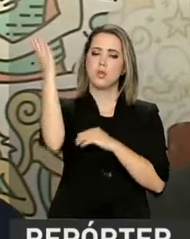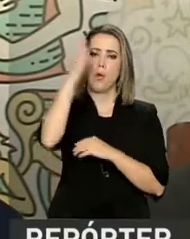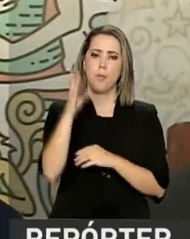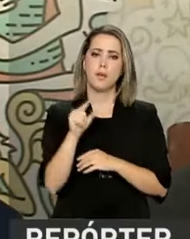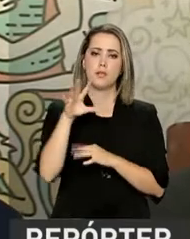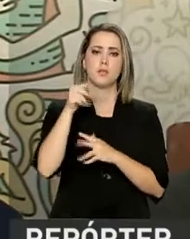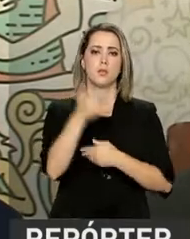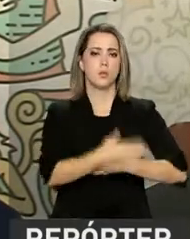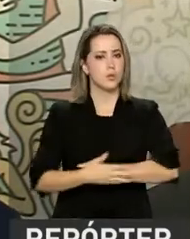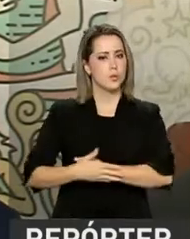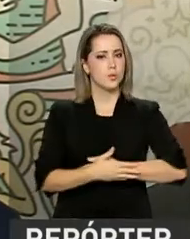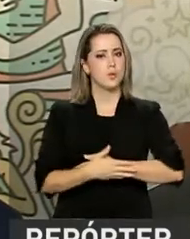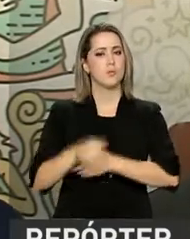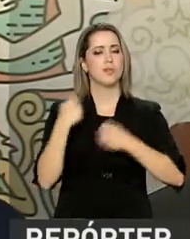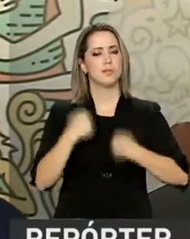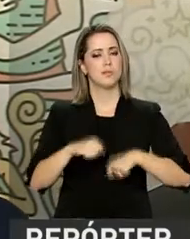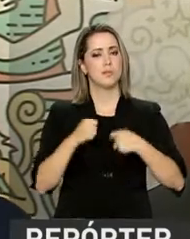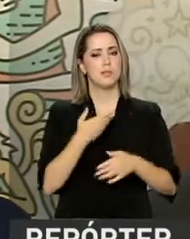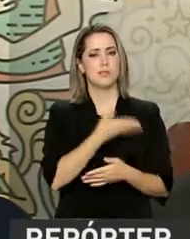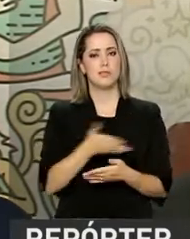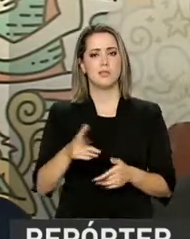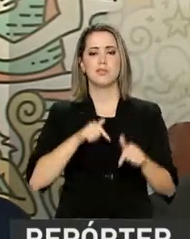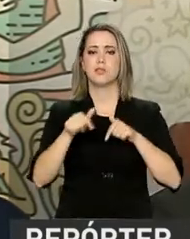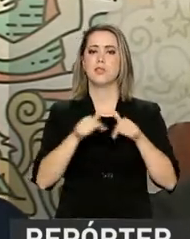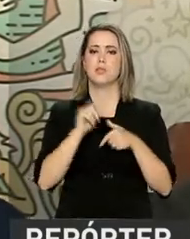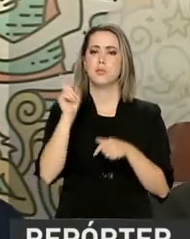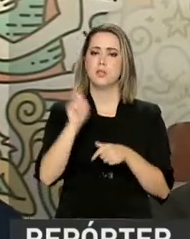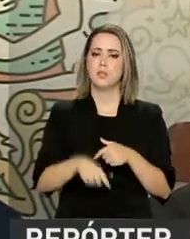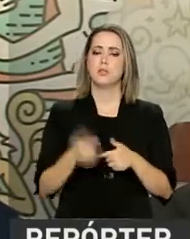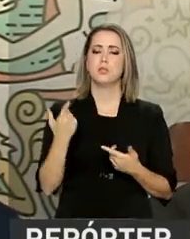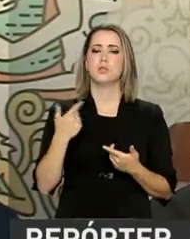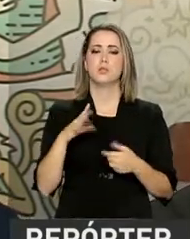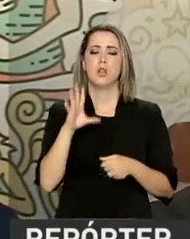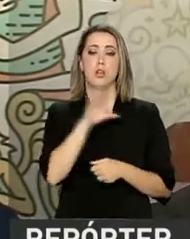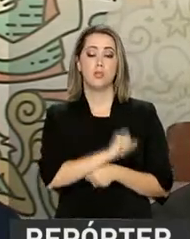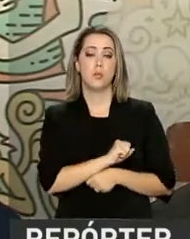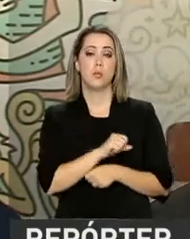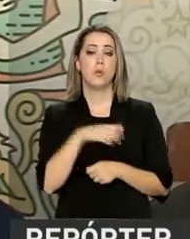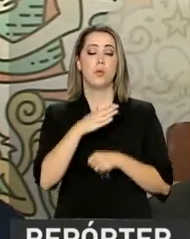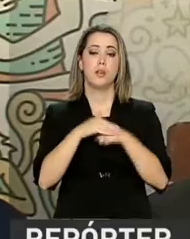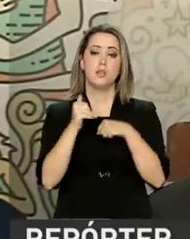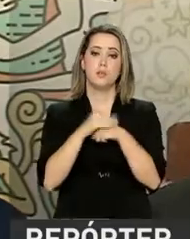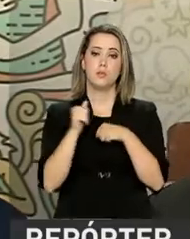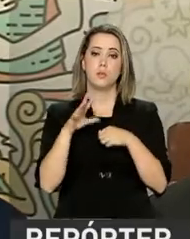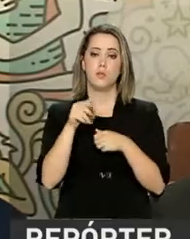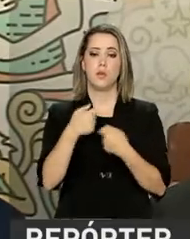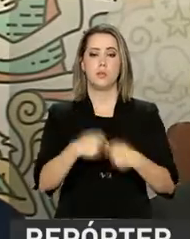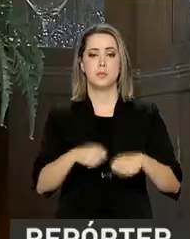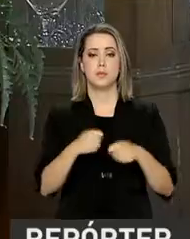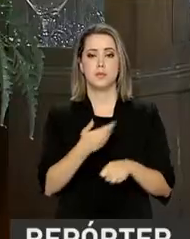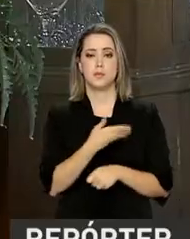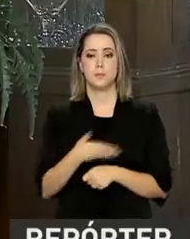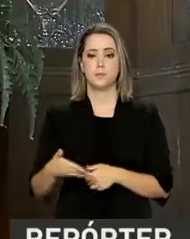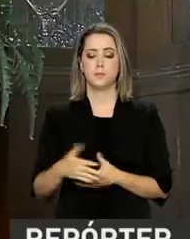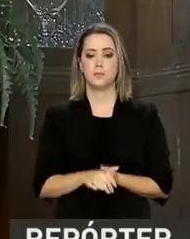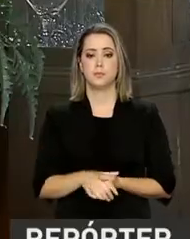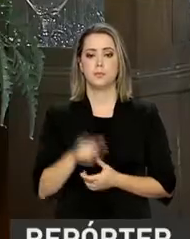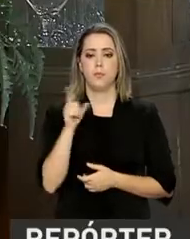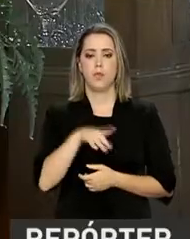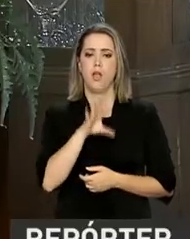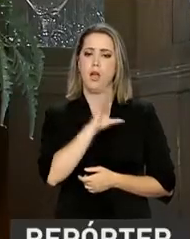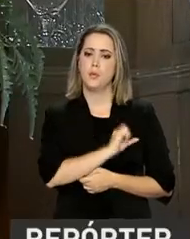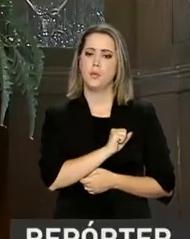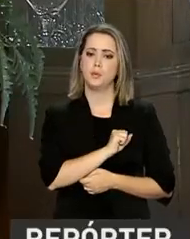crianças do brasil nessa ação que é uma sonda da ação de amor de carinho aquelas que preciso este é um ato de